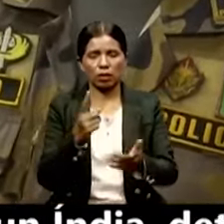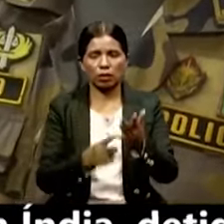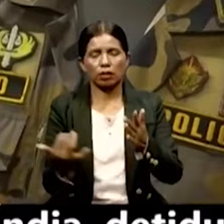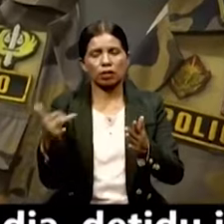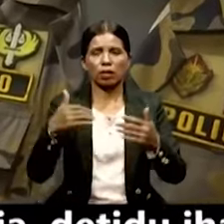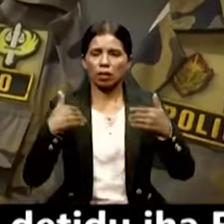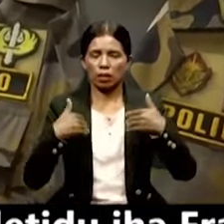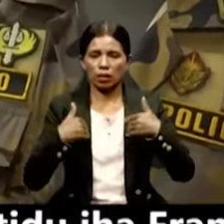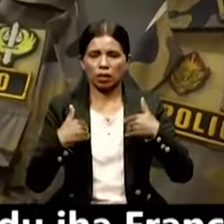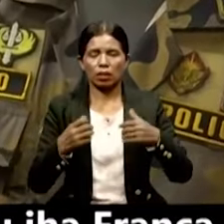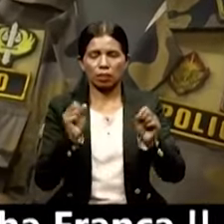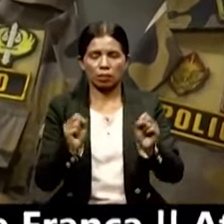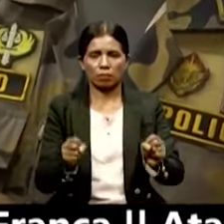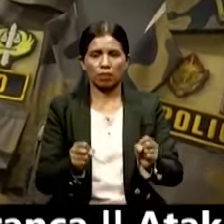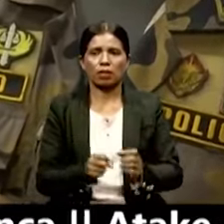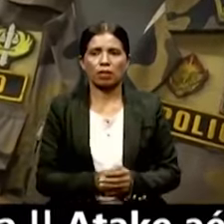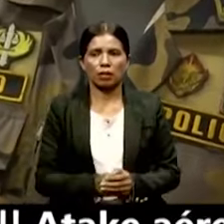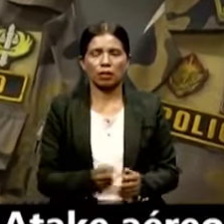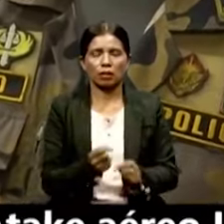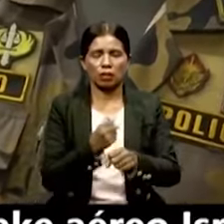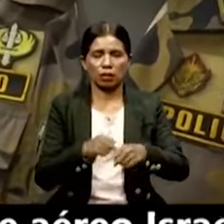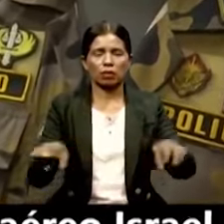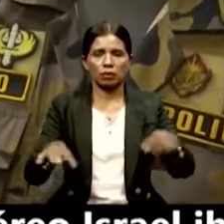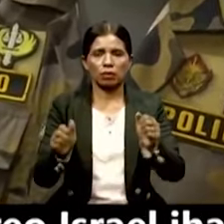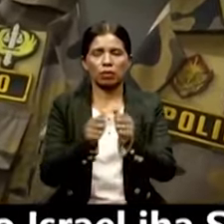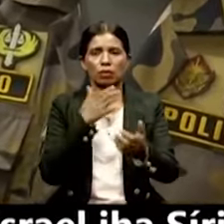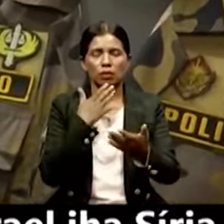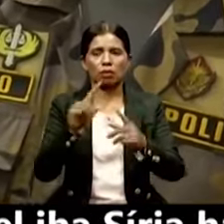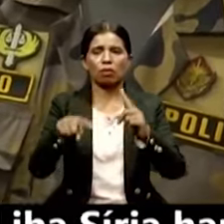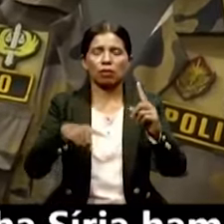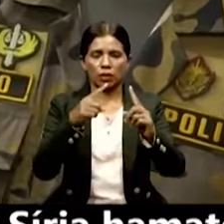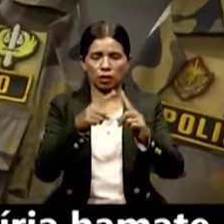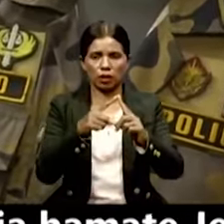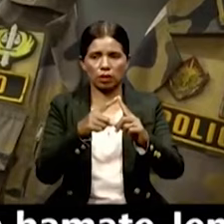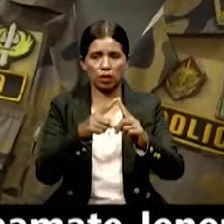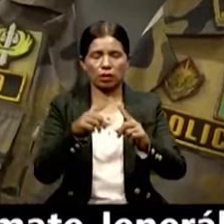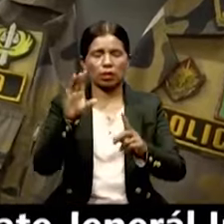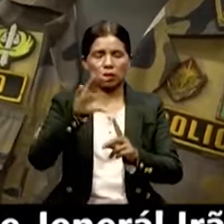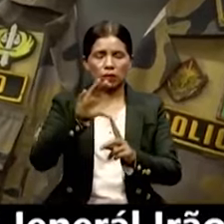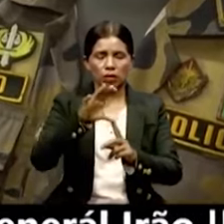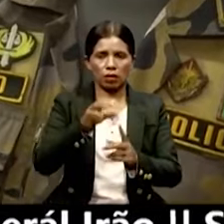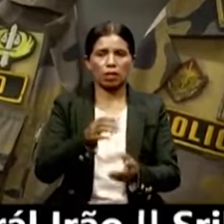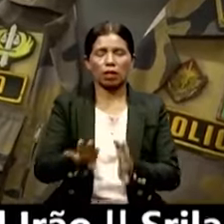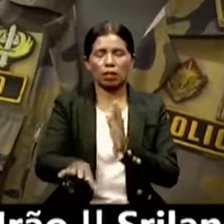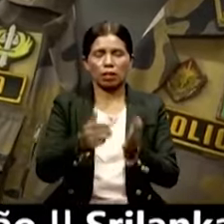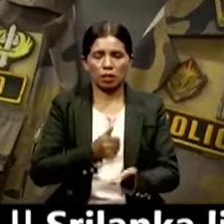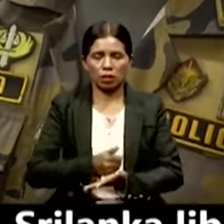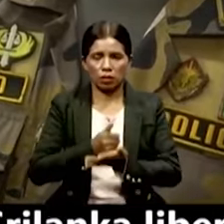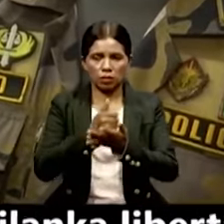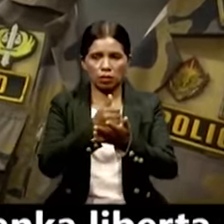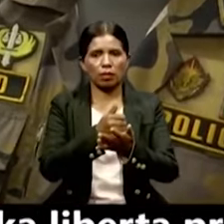ihane ne para aturune bele hala servisu wa hira komando hetan apoi ruma ka